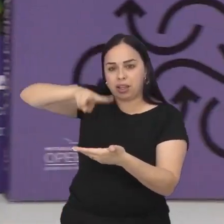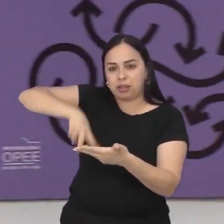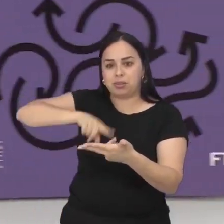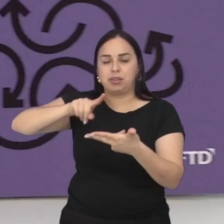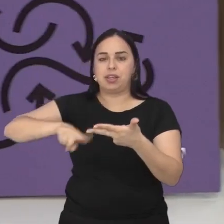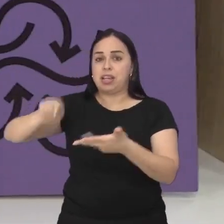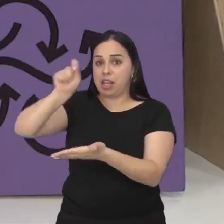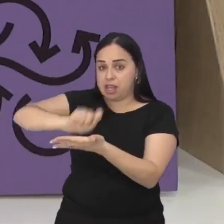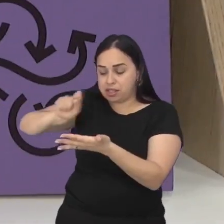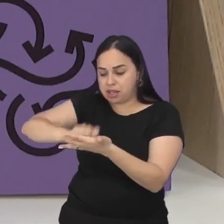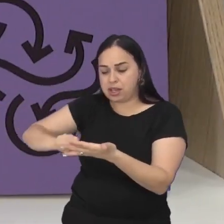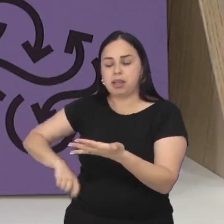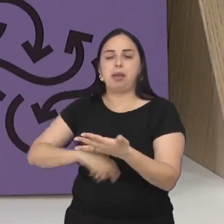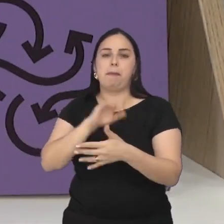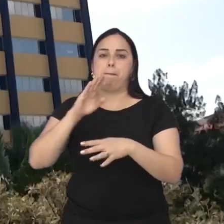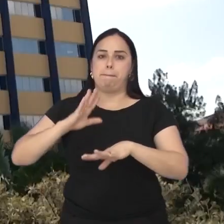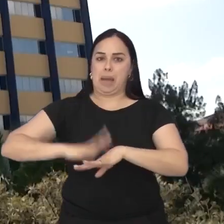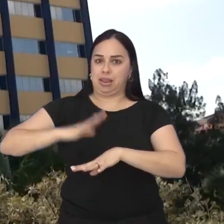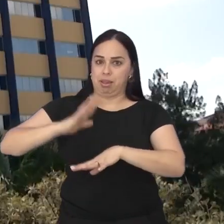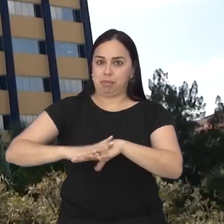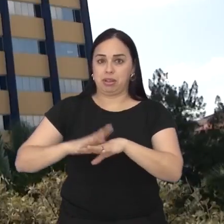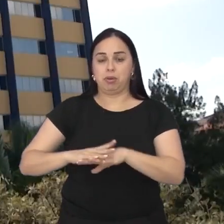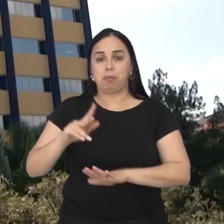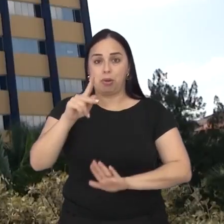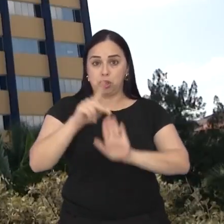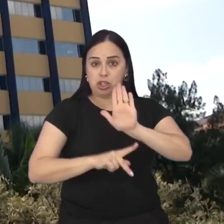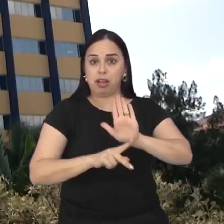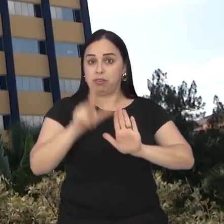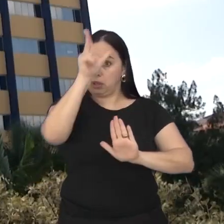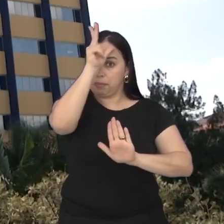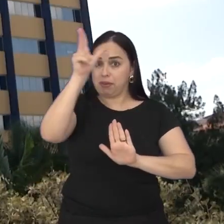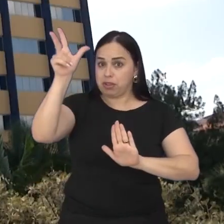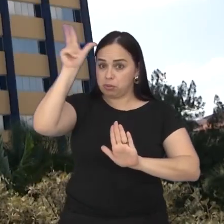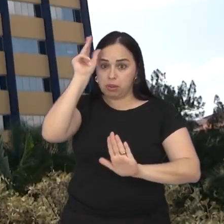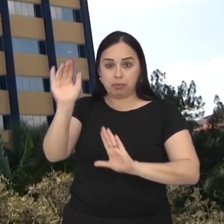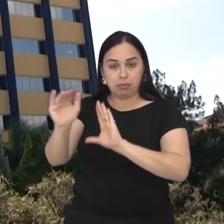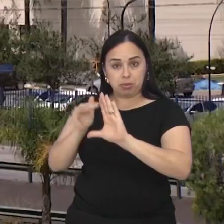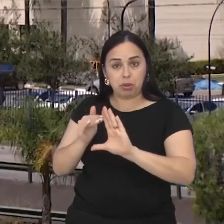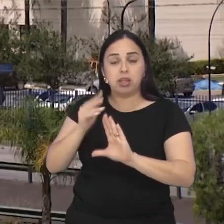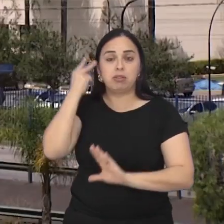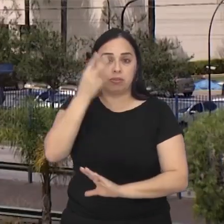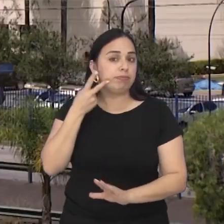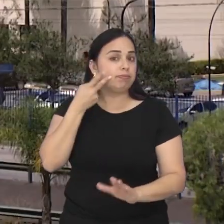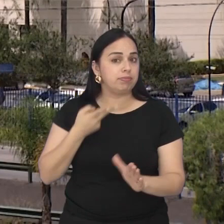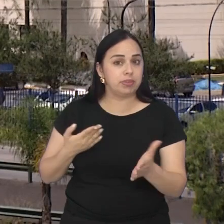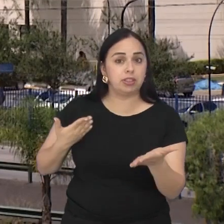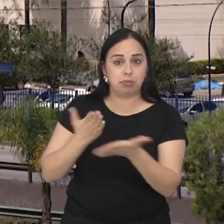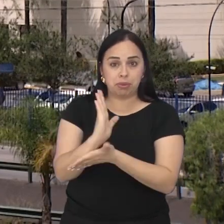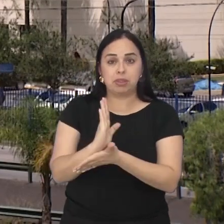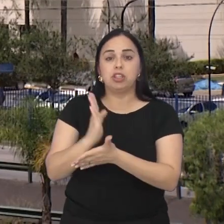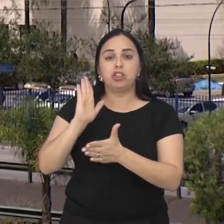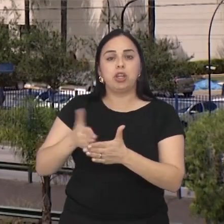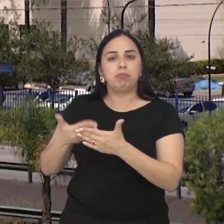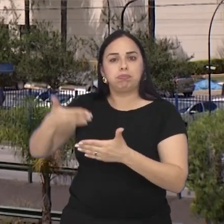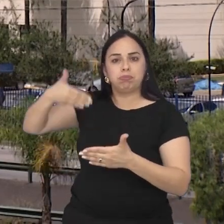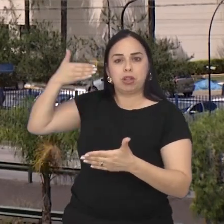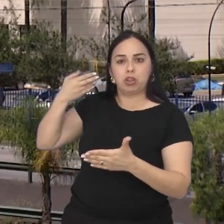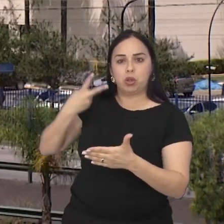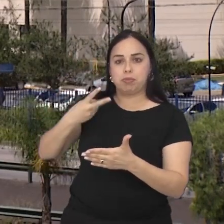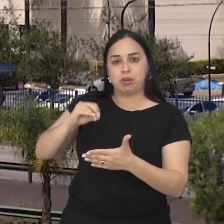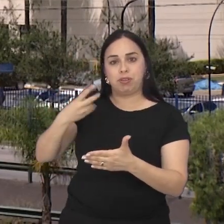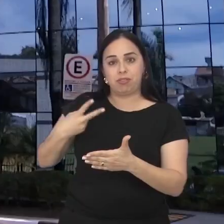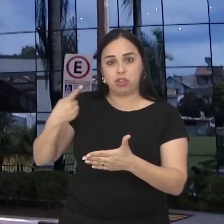leitura, escrita e matemática. O programa, instituído pelo projeto do Executivo e aprovado pela Câmara, já acontece